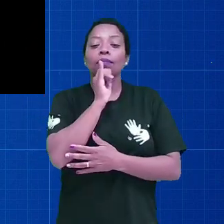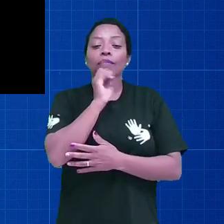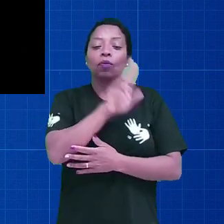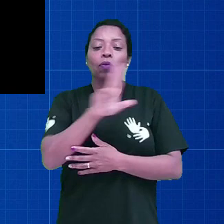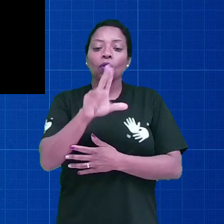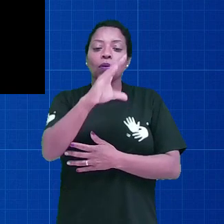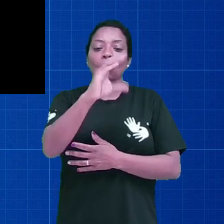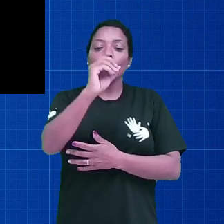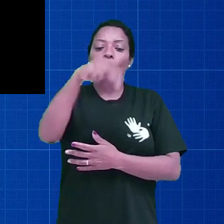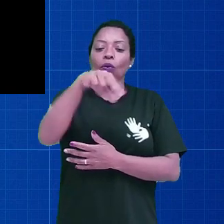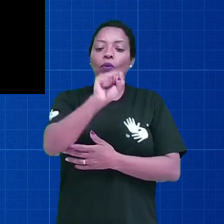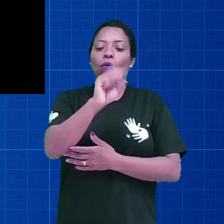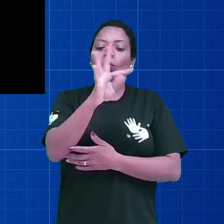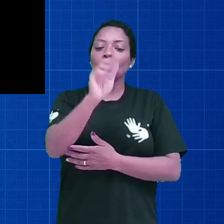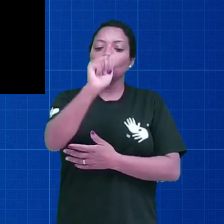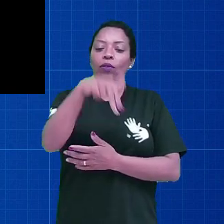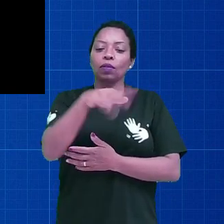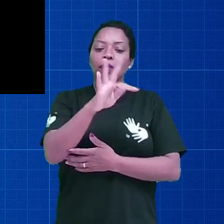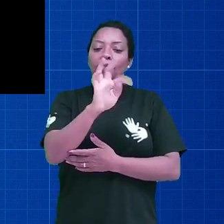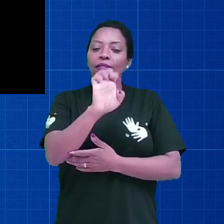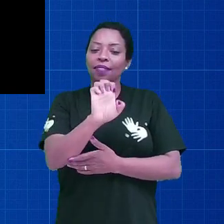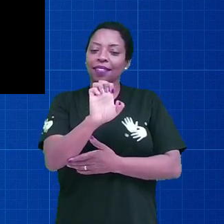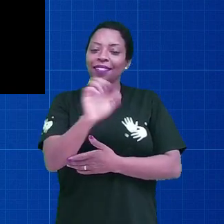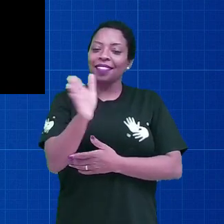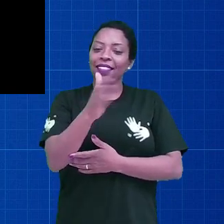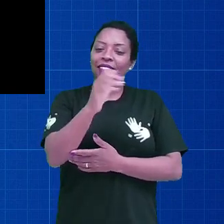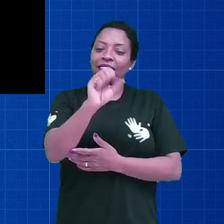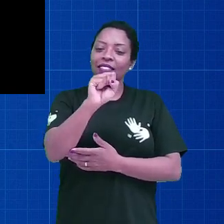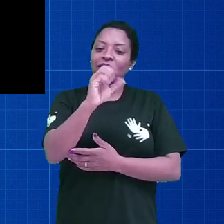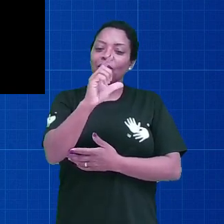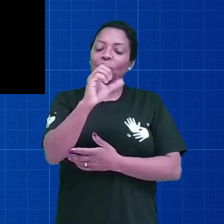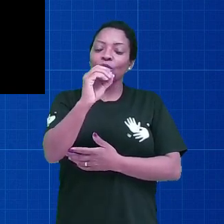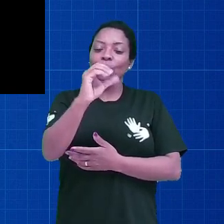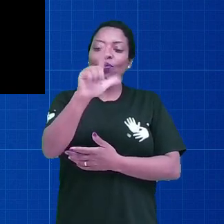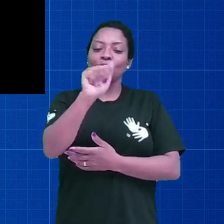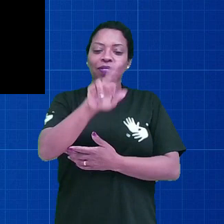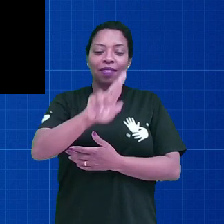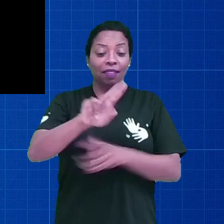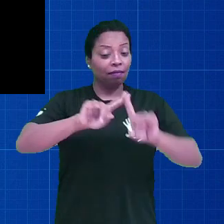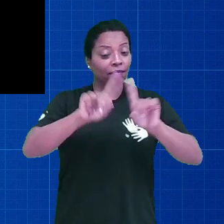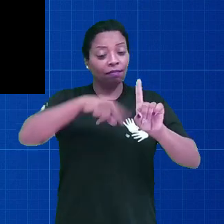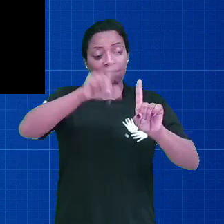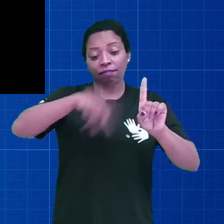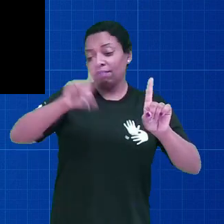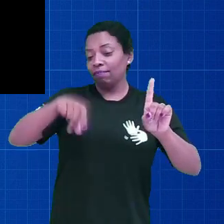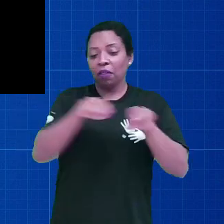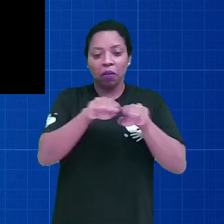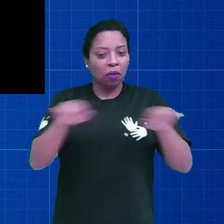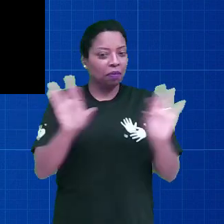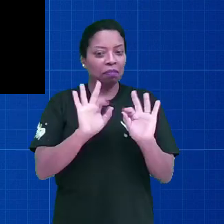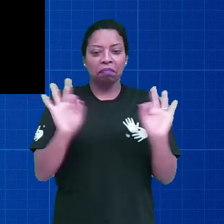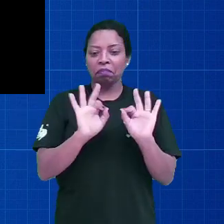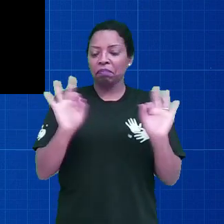essa quantidade de radiação, que embora tenha esse termo constante, ela tem uma leve variação ao longo do ano, mas